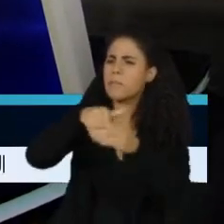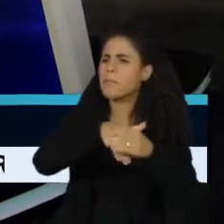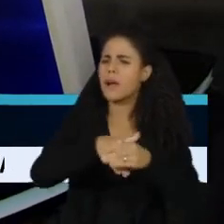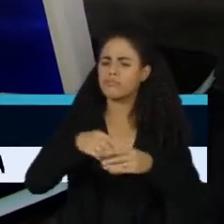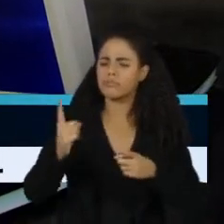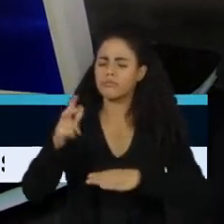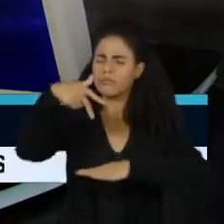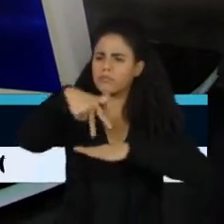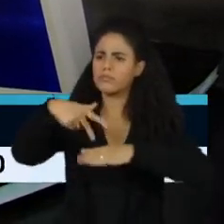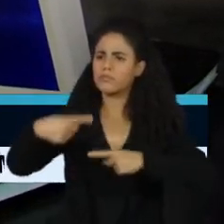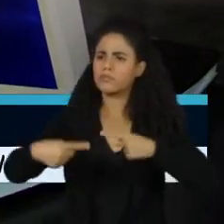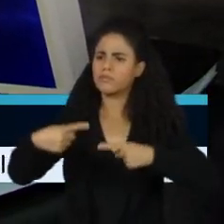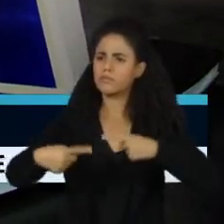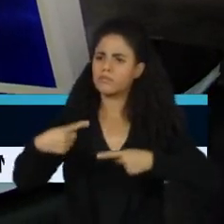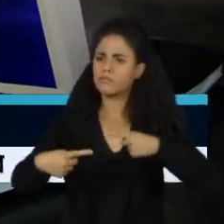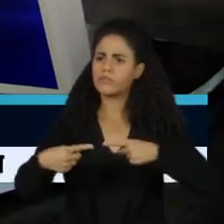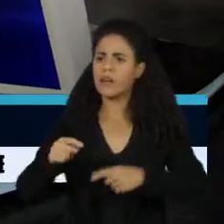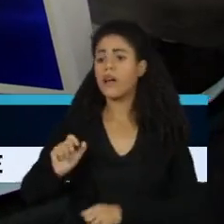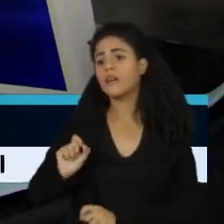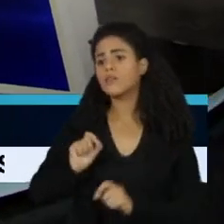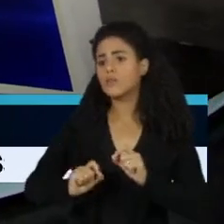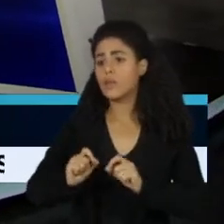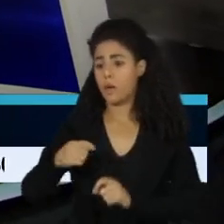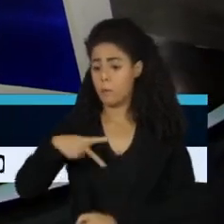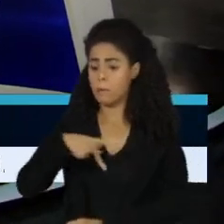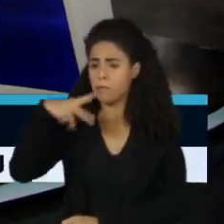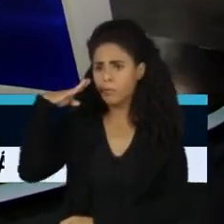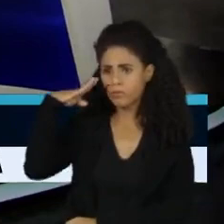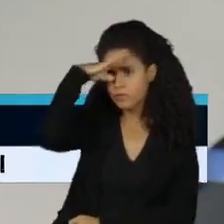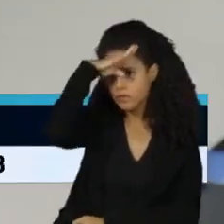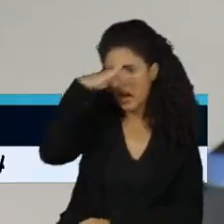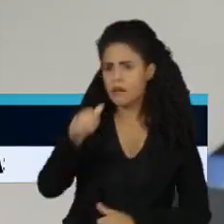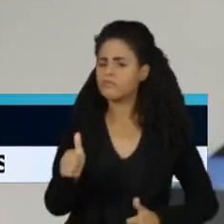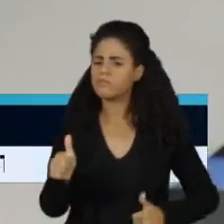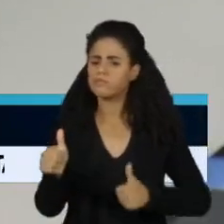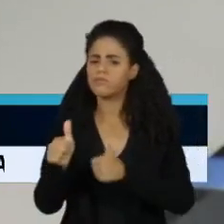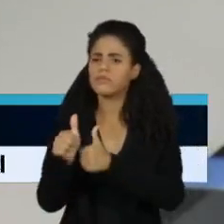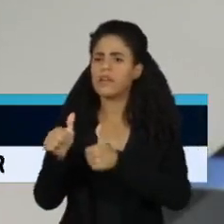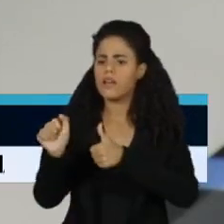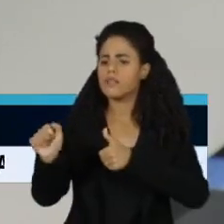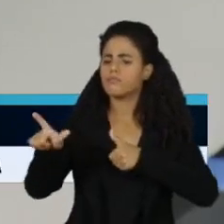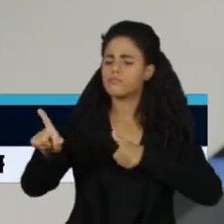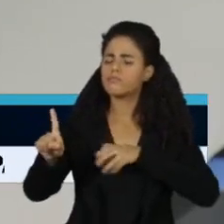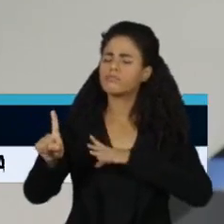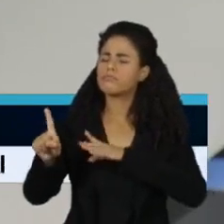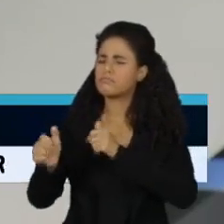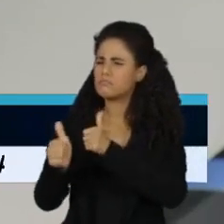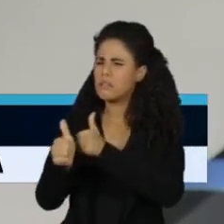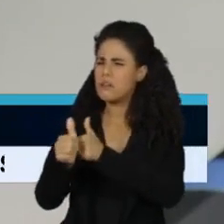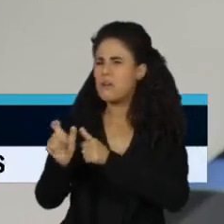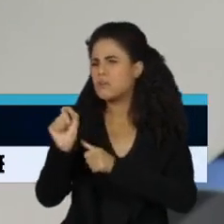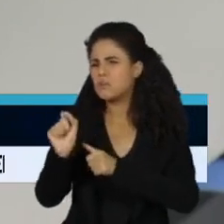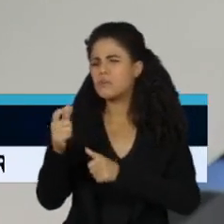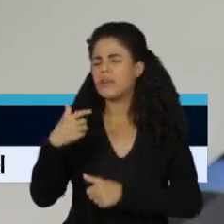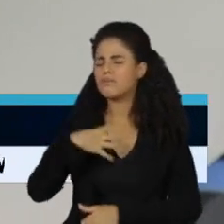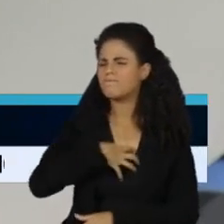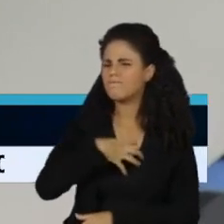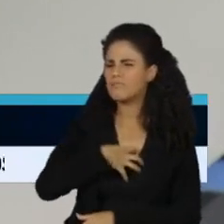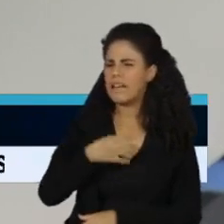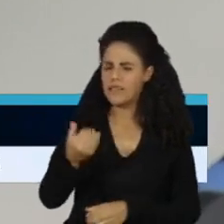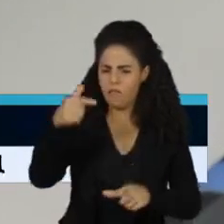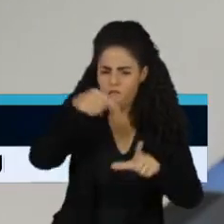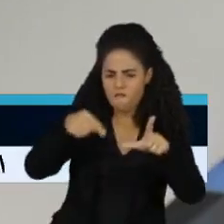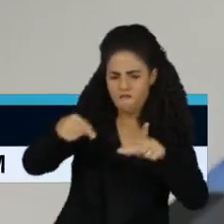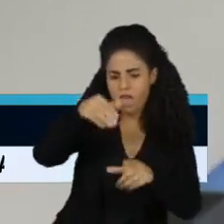embaixadores. Tanto a campanha de Bolsonaro como os aliados, inclusive do Centrão, já alertaram que ficar insistindo nessa narrativa de fraude